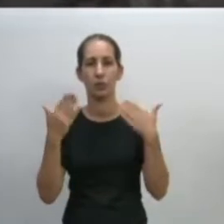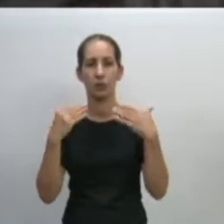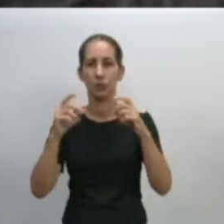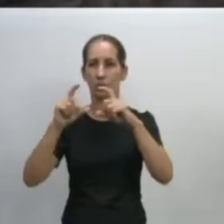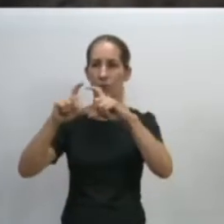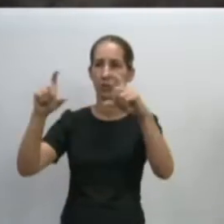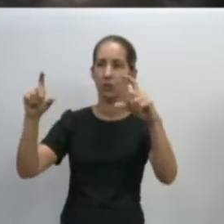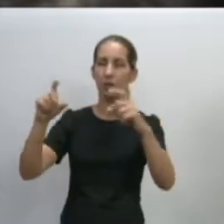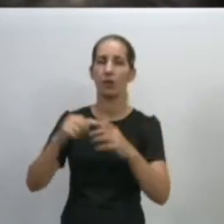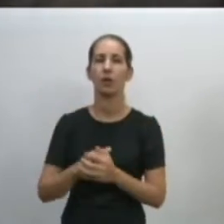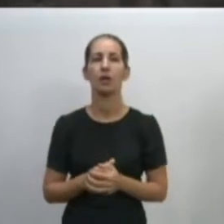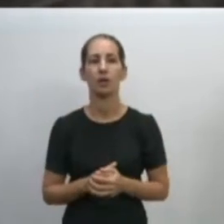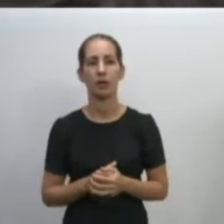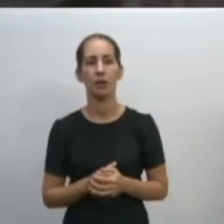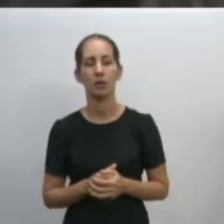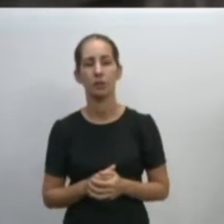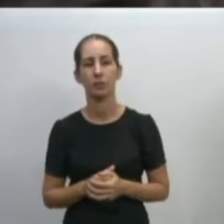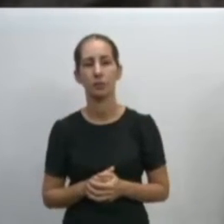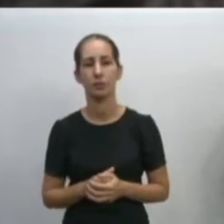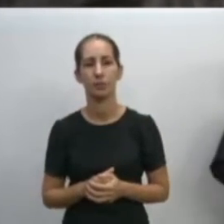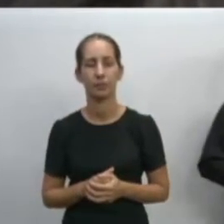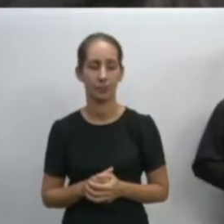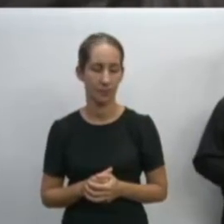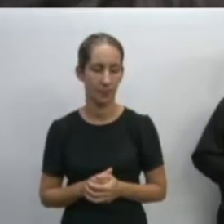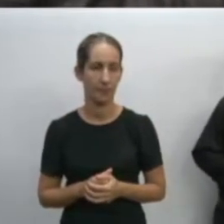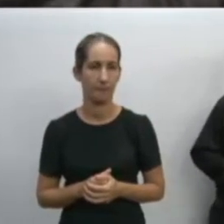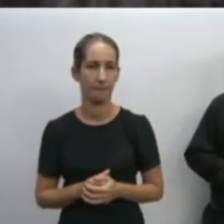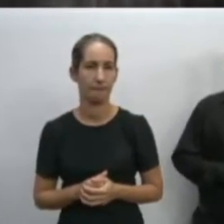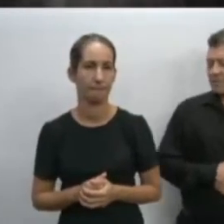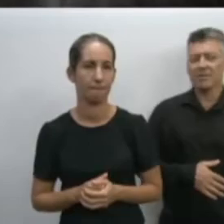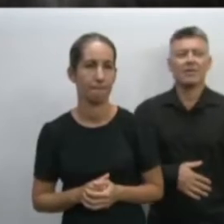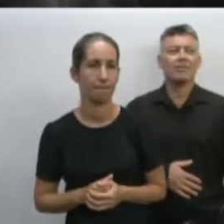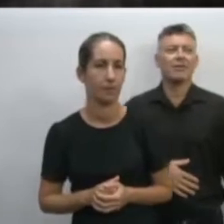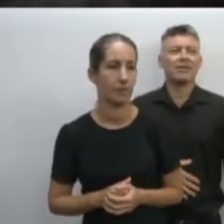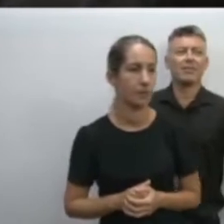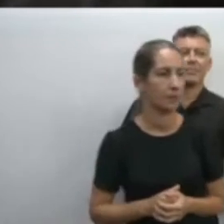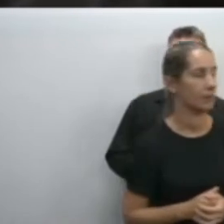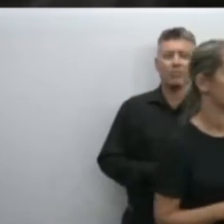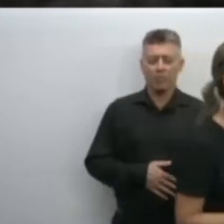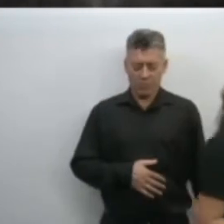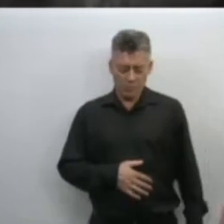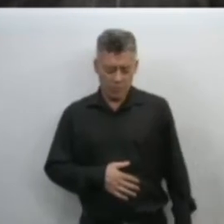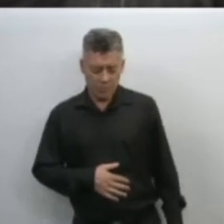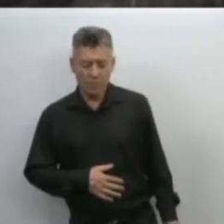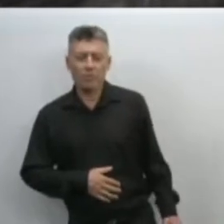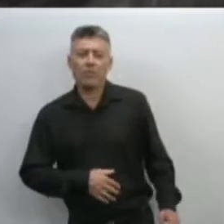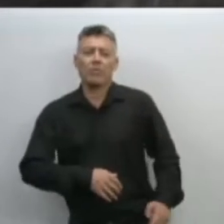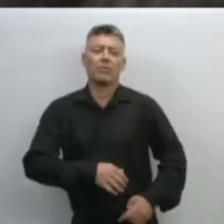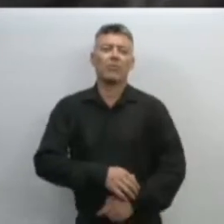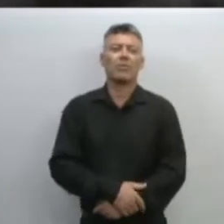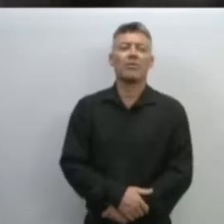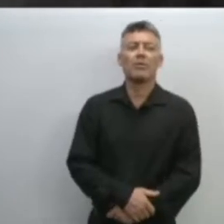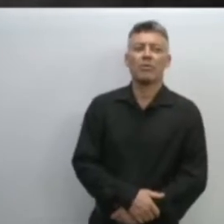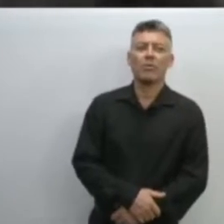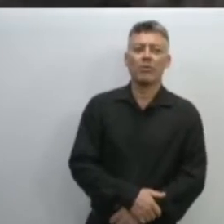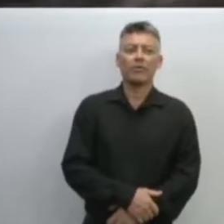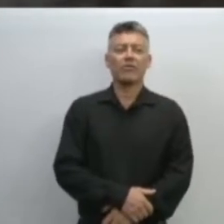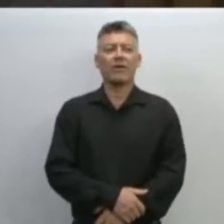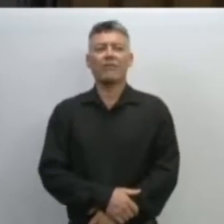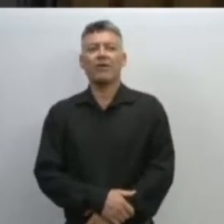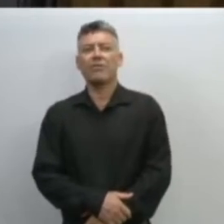climatizar as salas de aula de algumas escolas aqui de Natal. Infelizmente, essas emendas, ano após ano, elas são